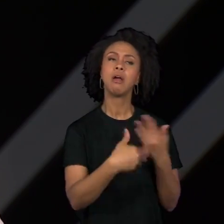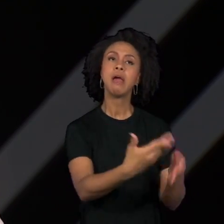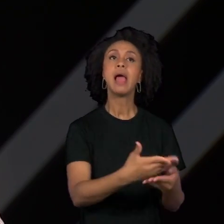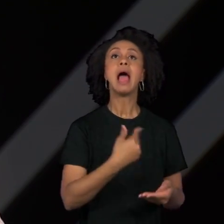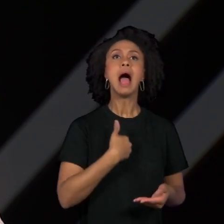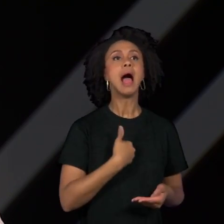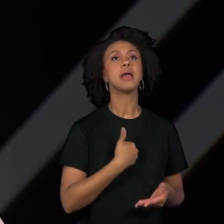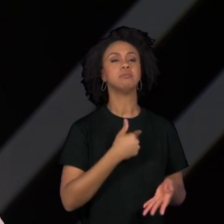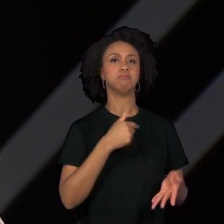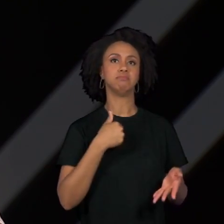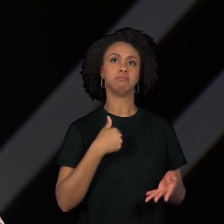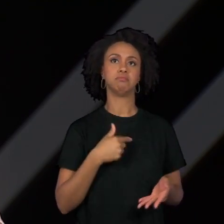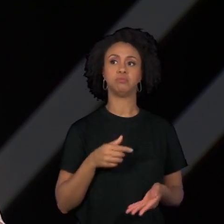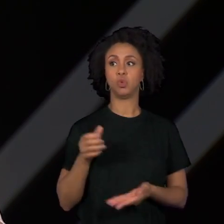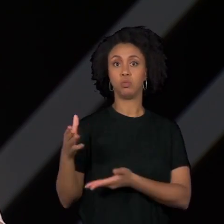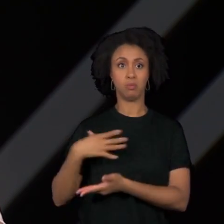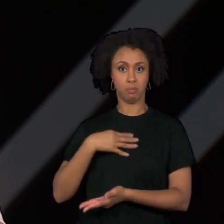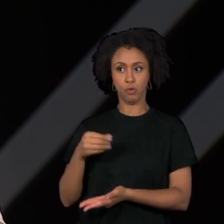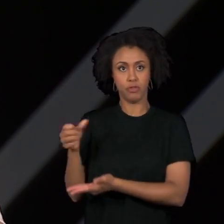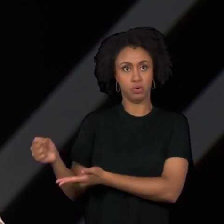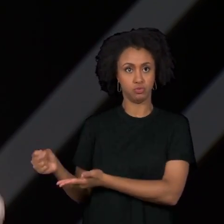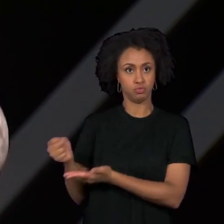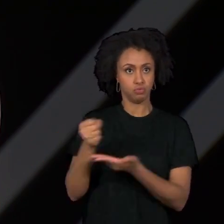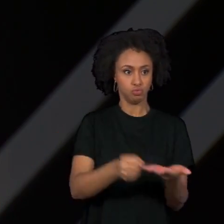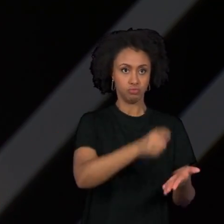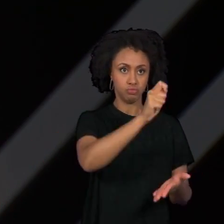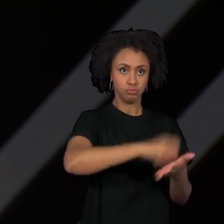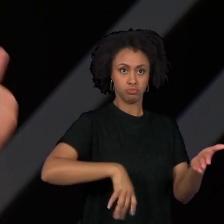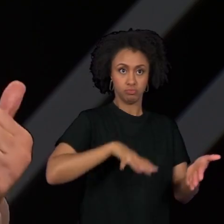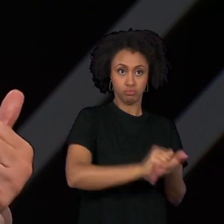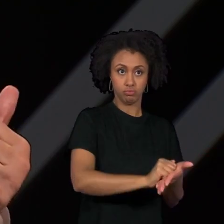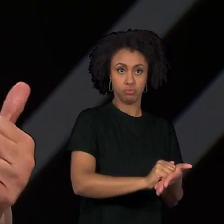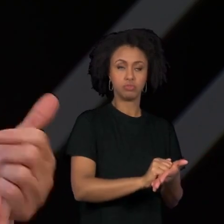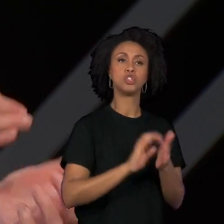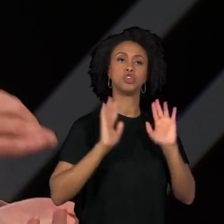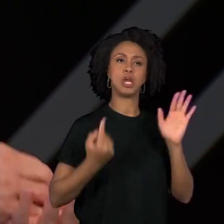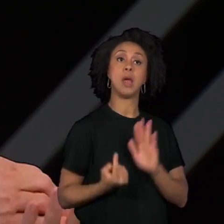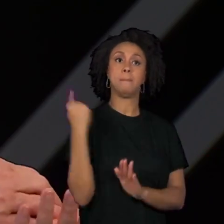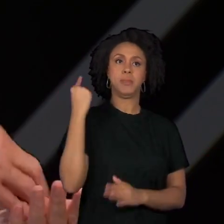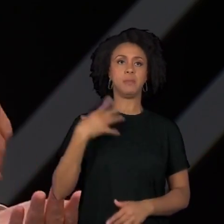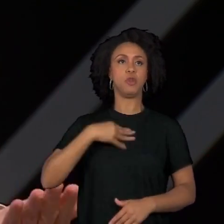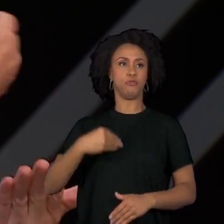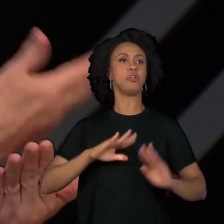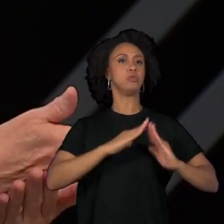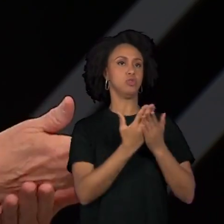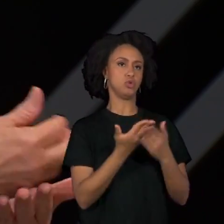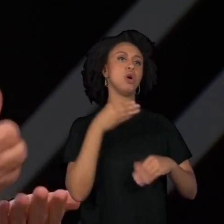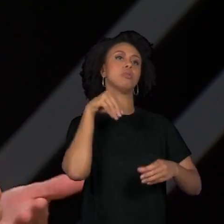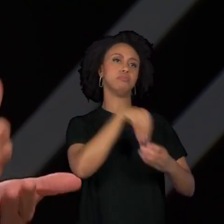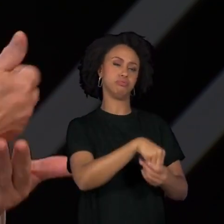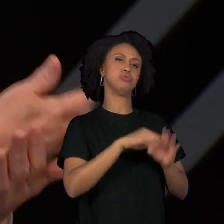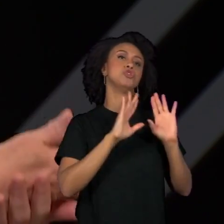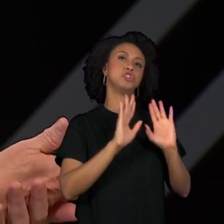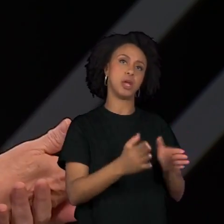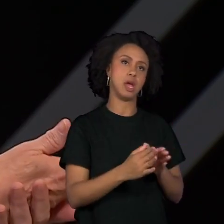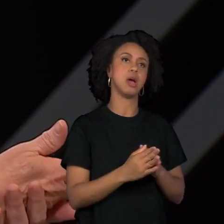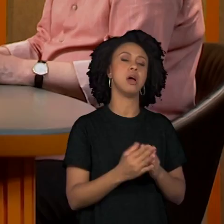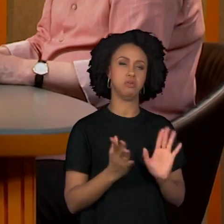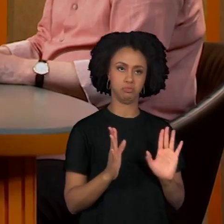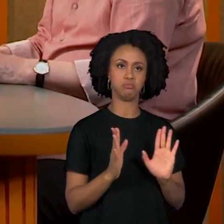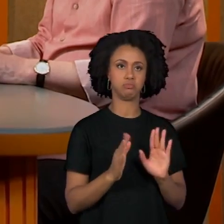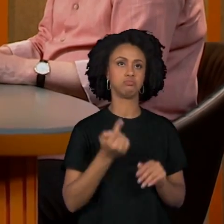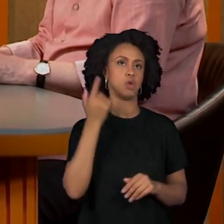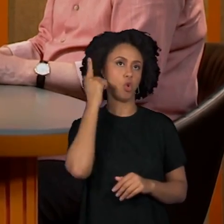fui matricular o meu filho, eu já tinha o meu primogênito nessa escola, numa sala, estava um ano à